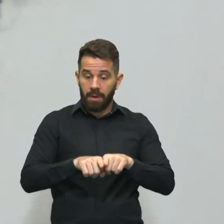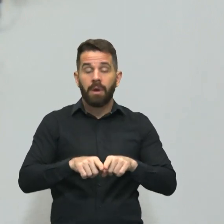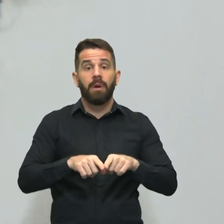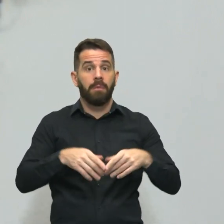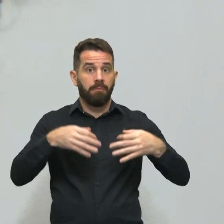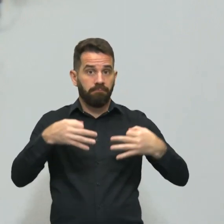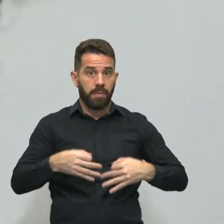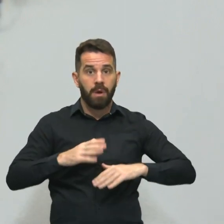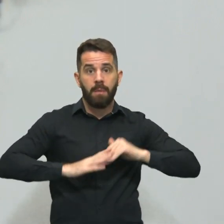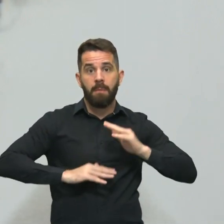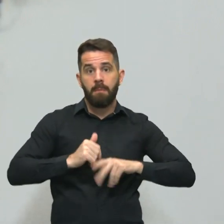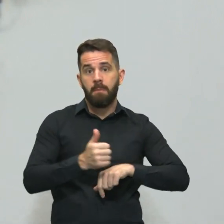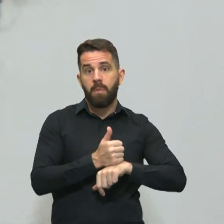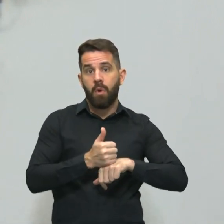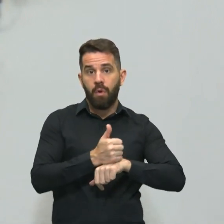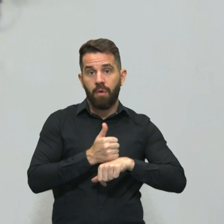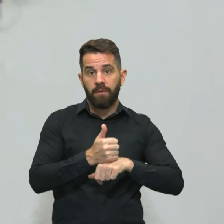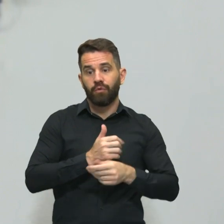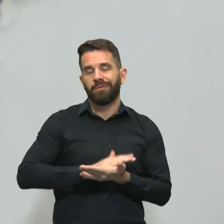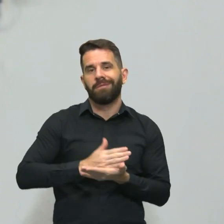de Libras, né?